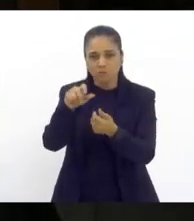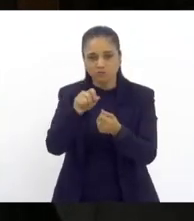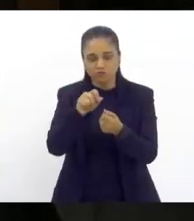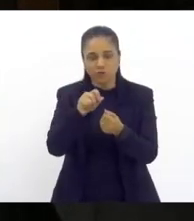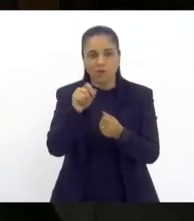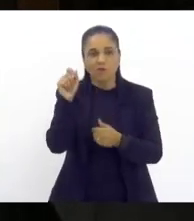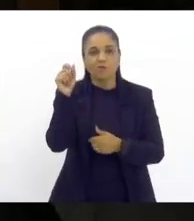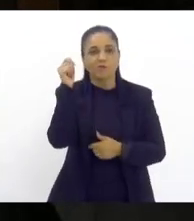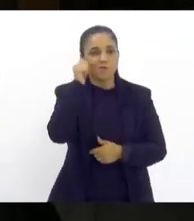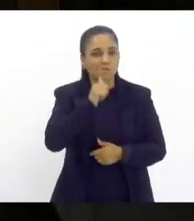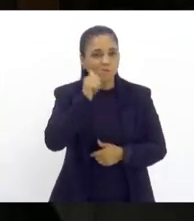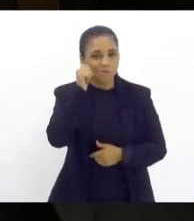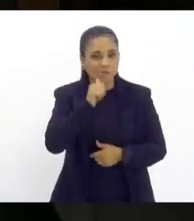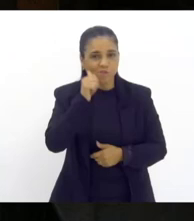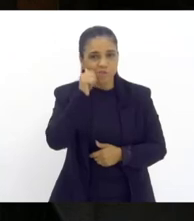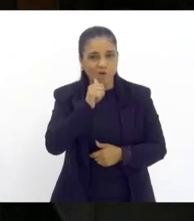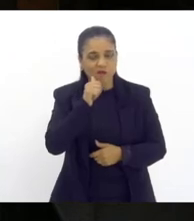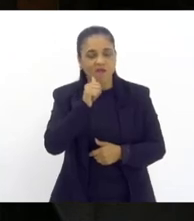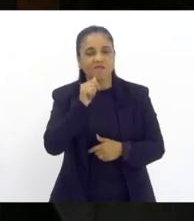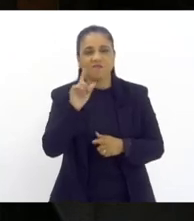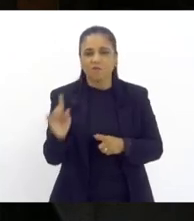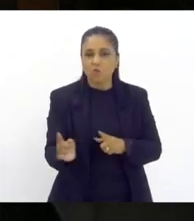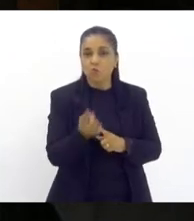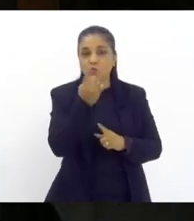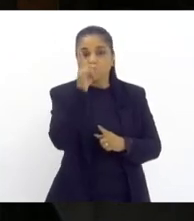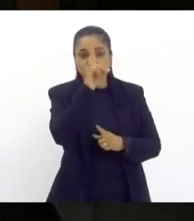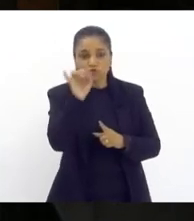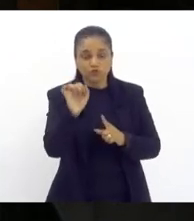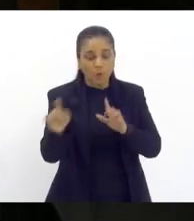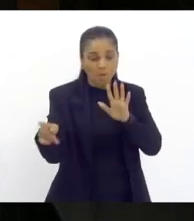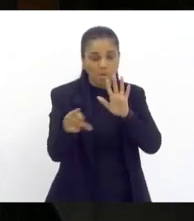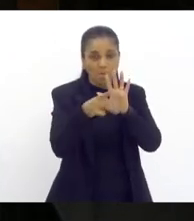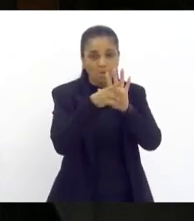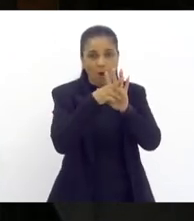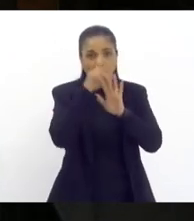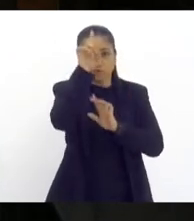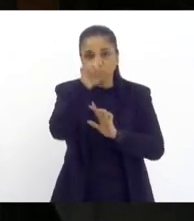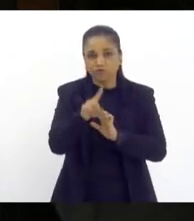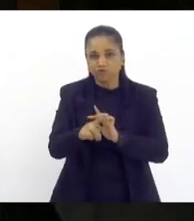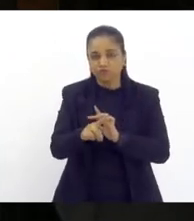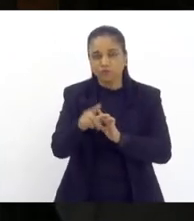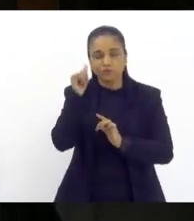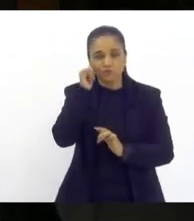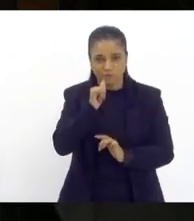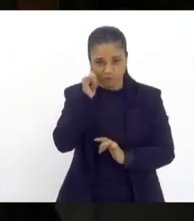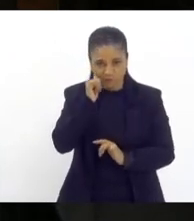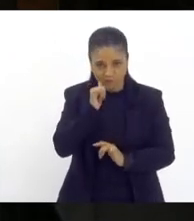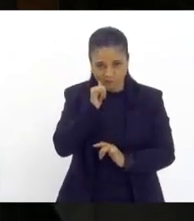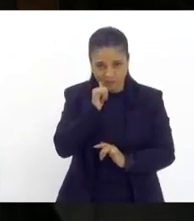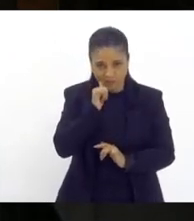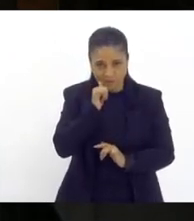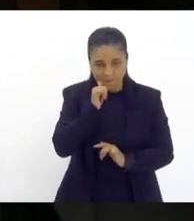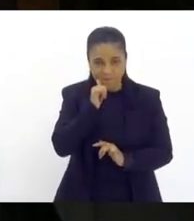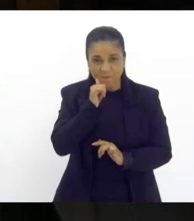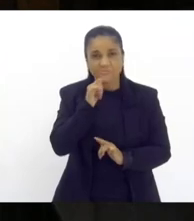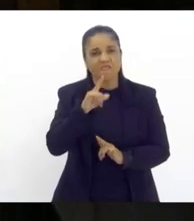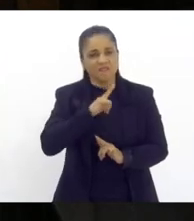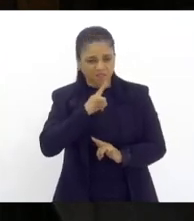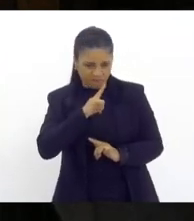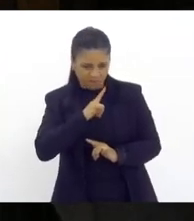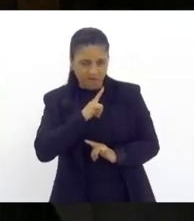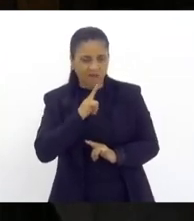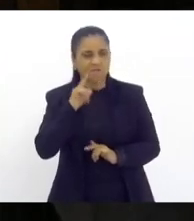extraordinária exclusiva de projetos que versam sobre direito das mulheres ou que tenham mulheres